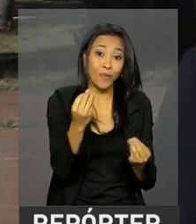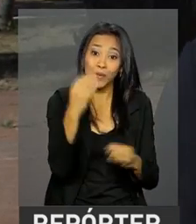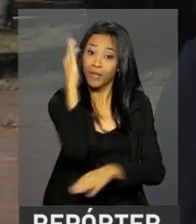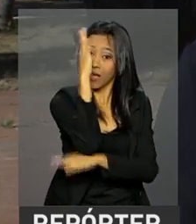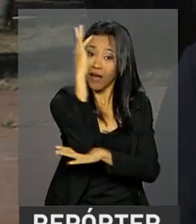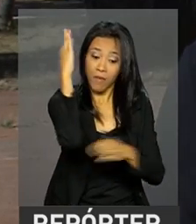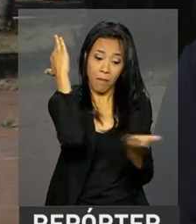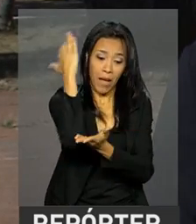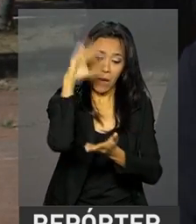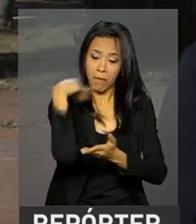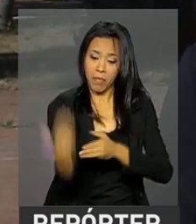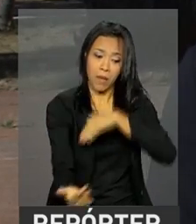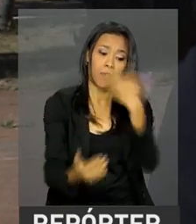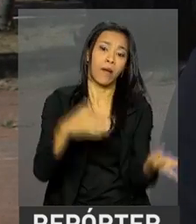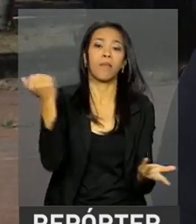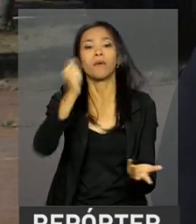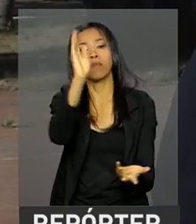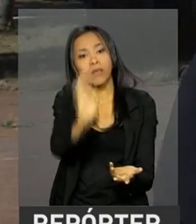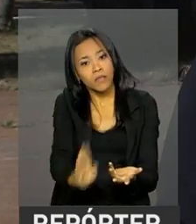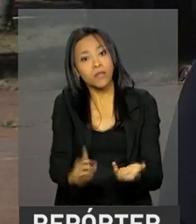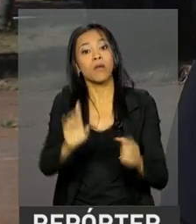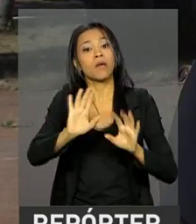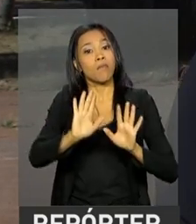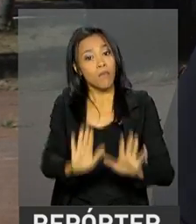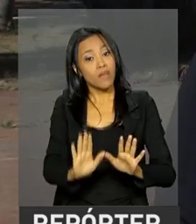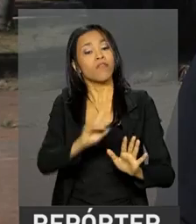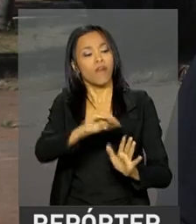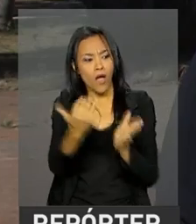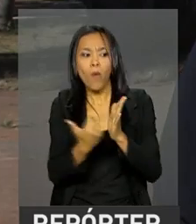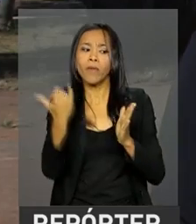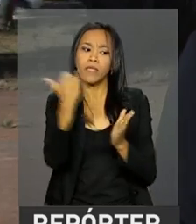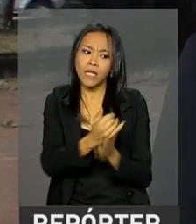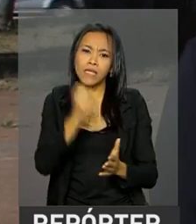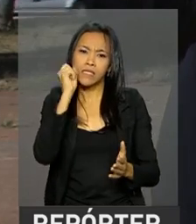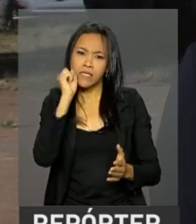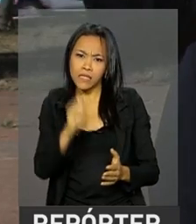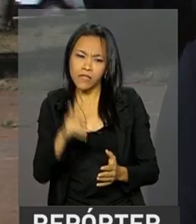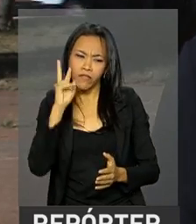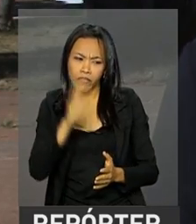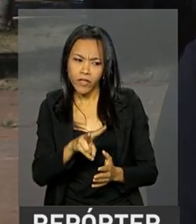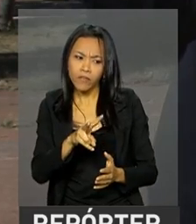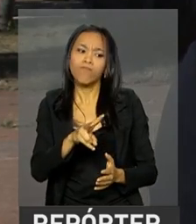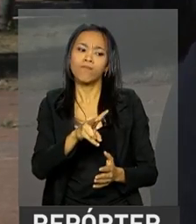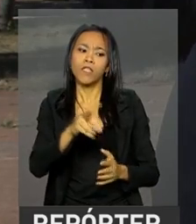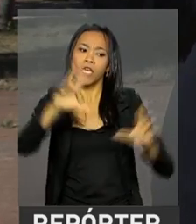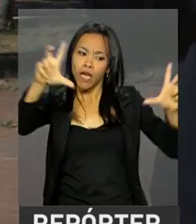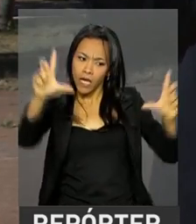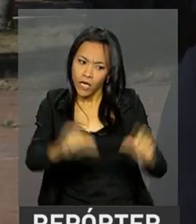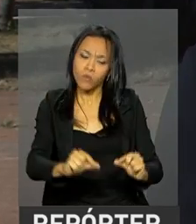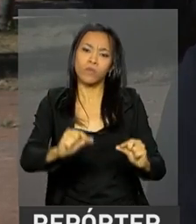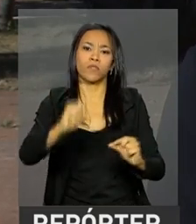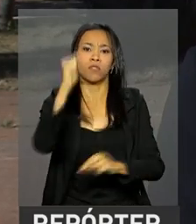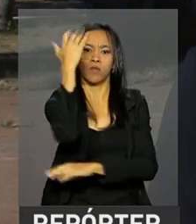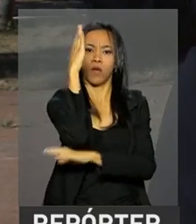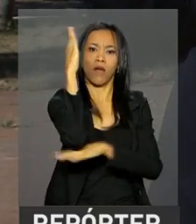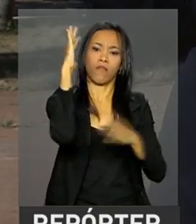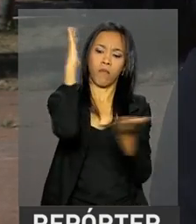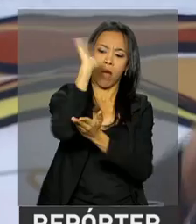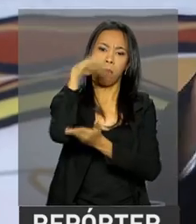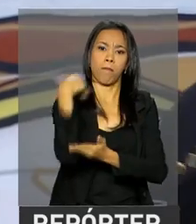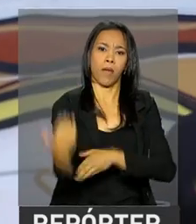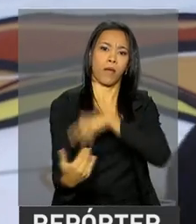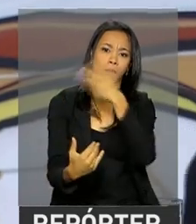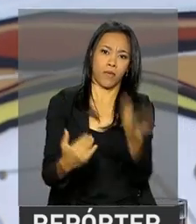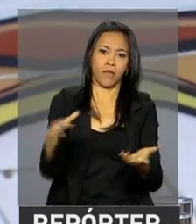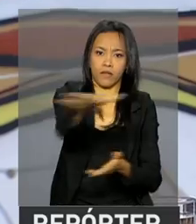2016, mas que o valor repassado será aumentado assim que for confirmada a redução do desmatamento da floresta.